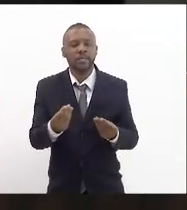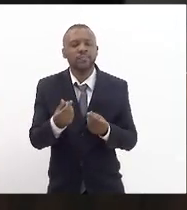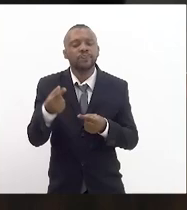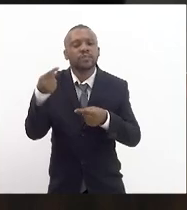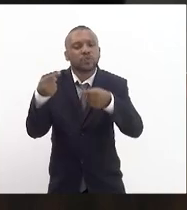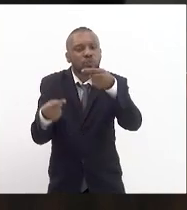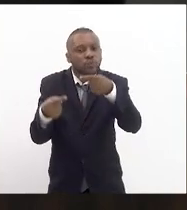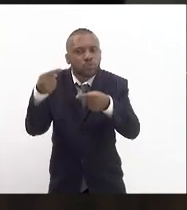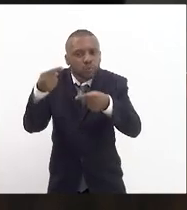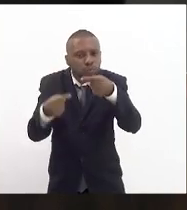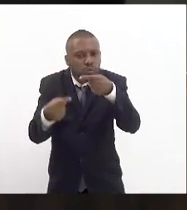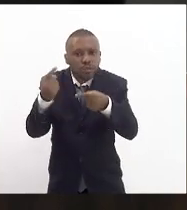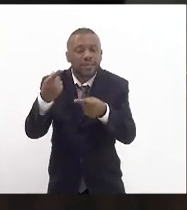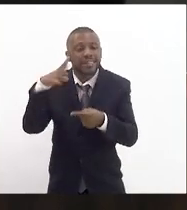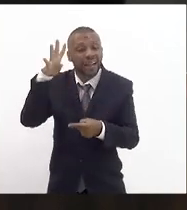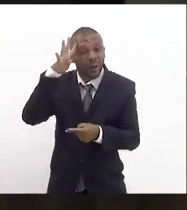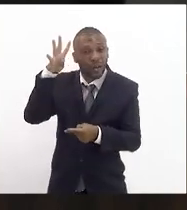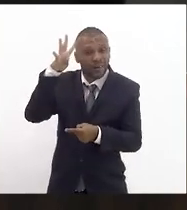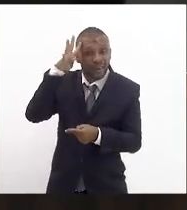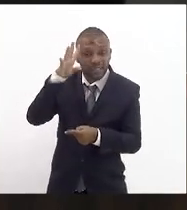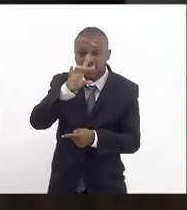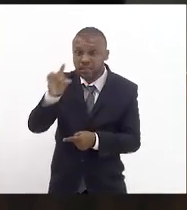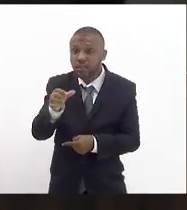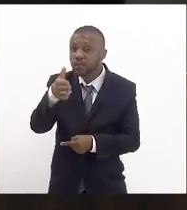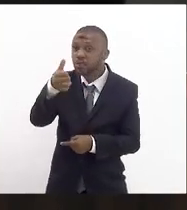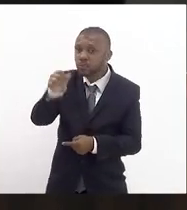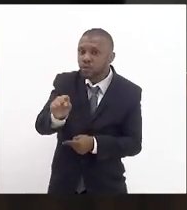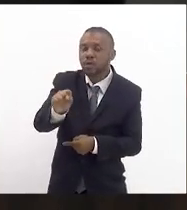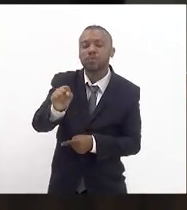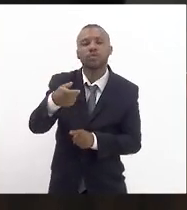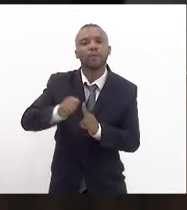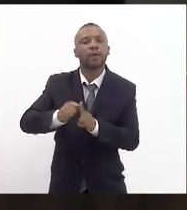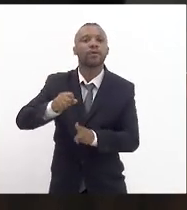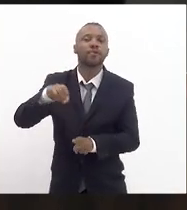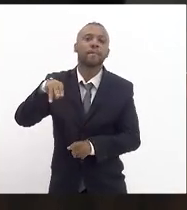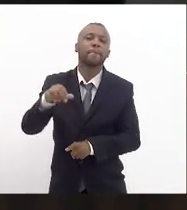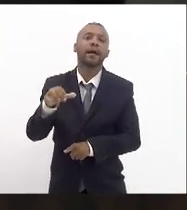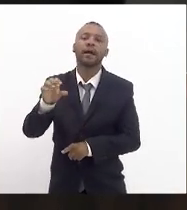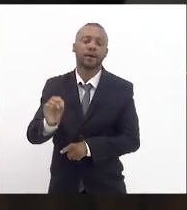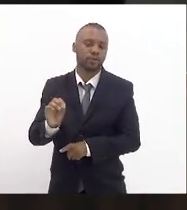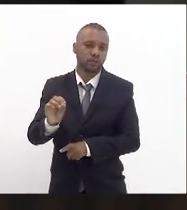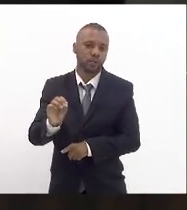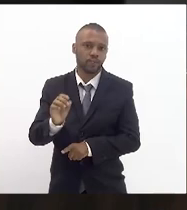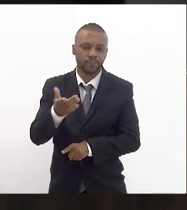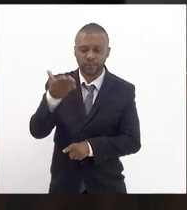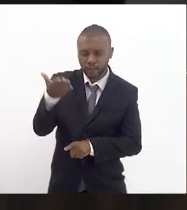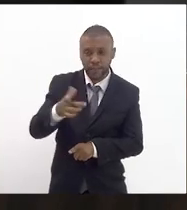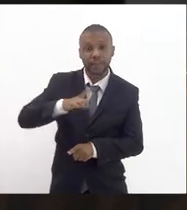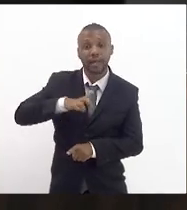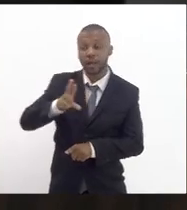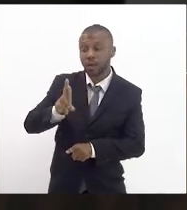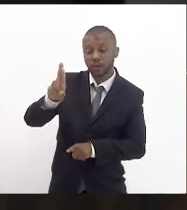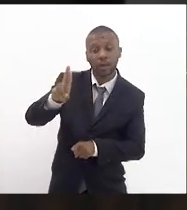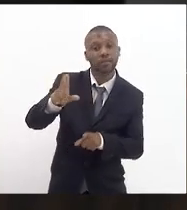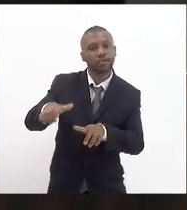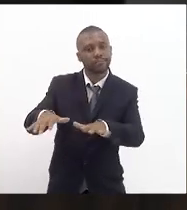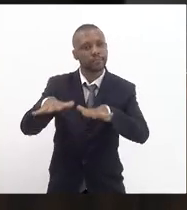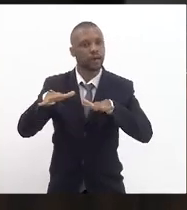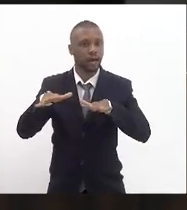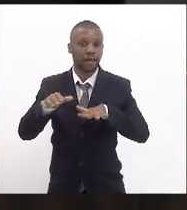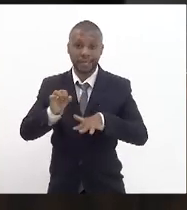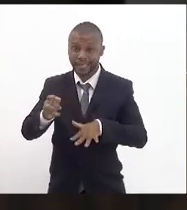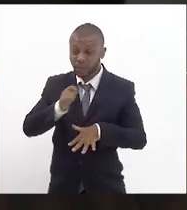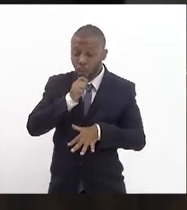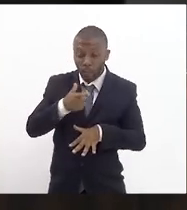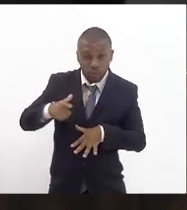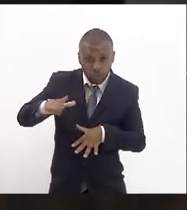discutir na quarta-feira, 18 de maio, Vossa Excelência demanda o plenário, se não houver nenhum